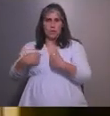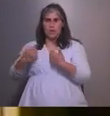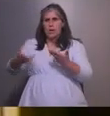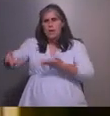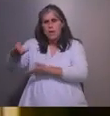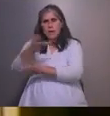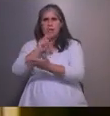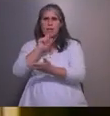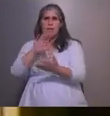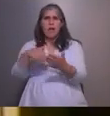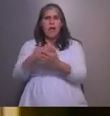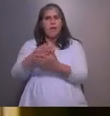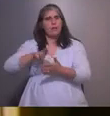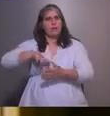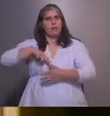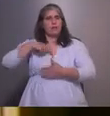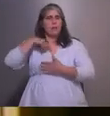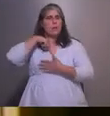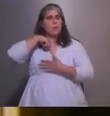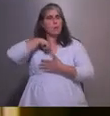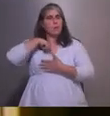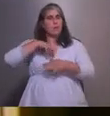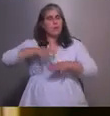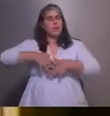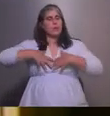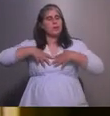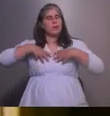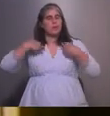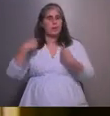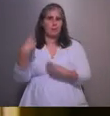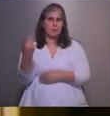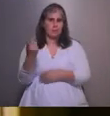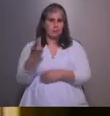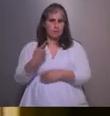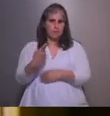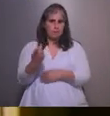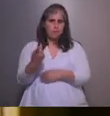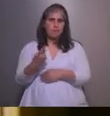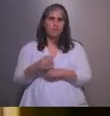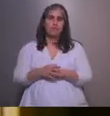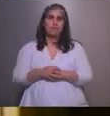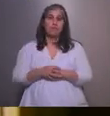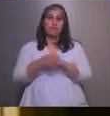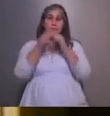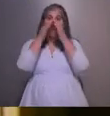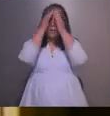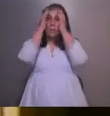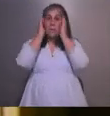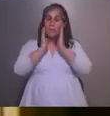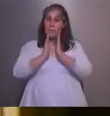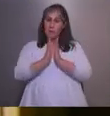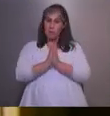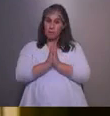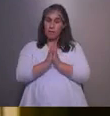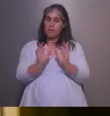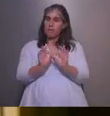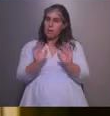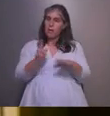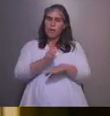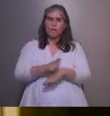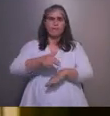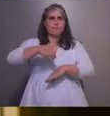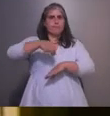enriquecimento humano, cultural e espiritual para ambos. Com Maria, que se levantou e partiu